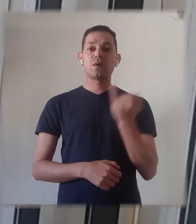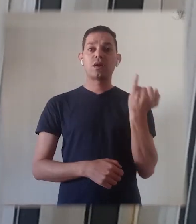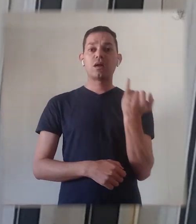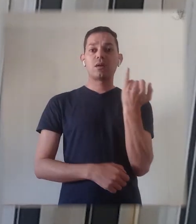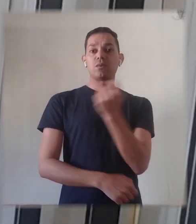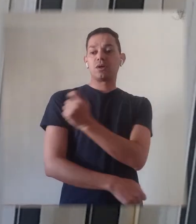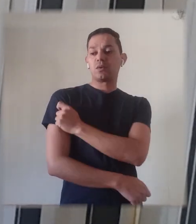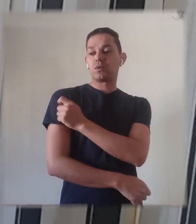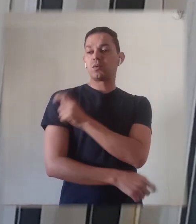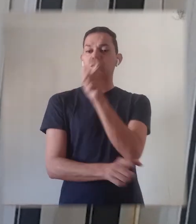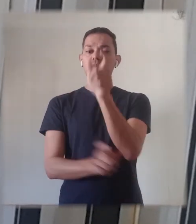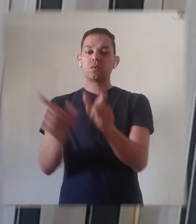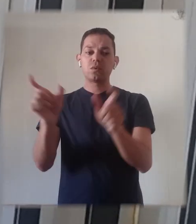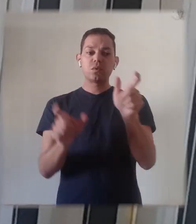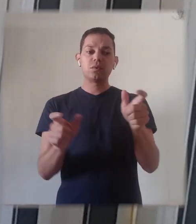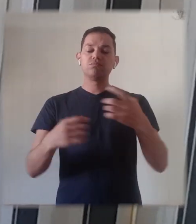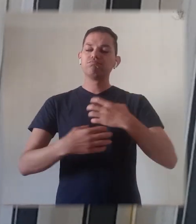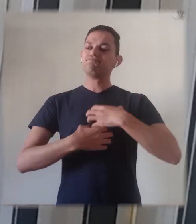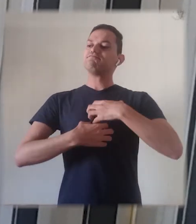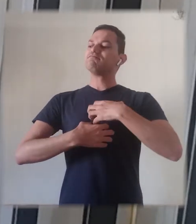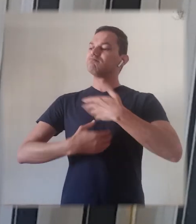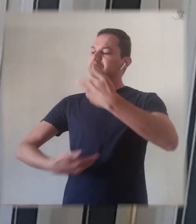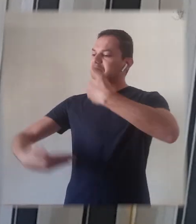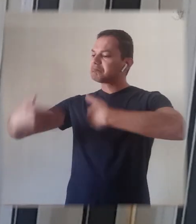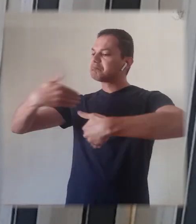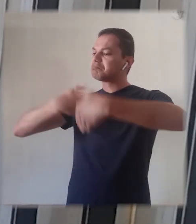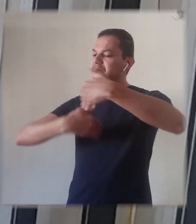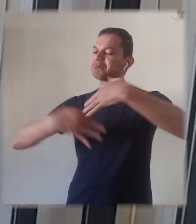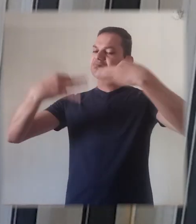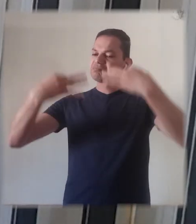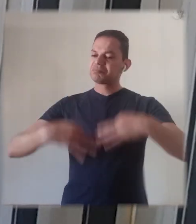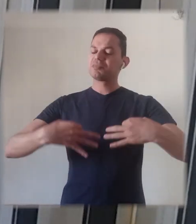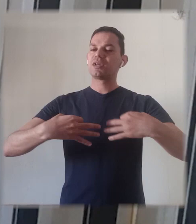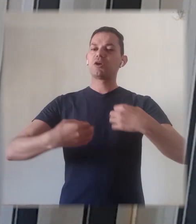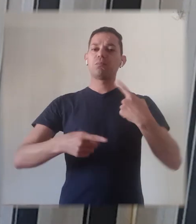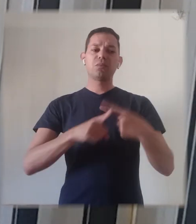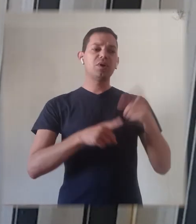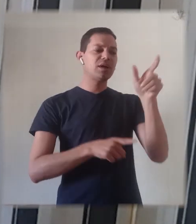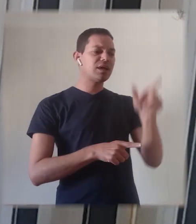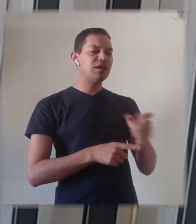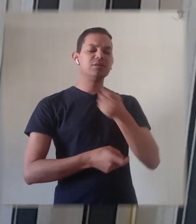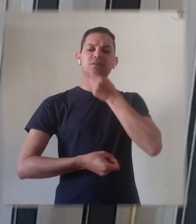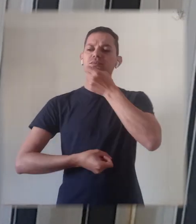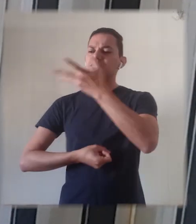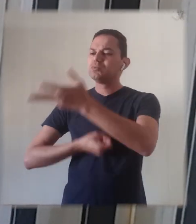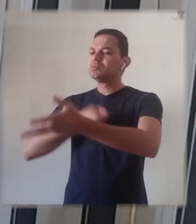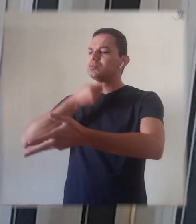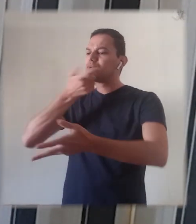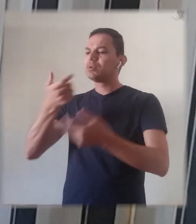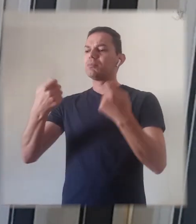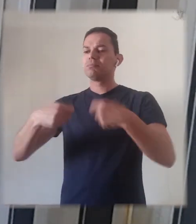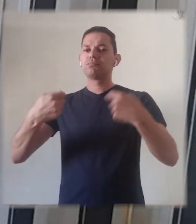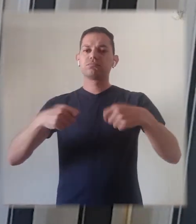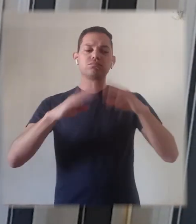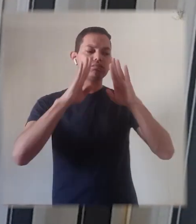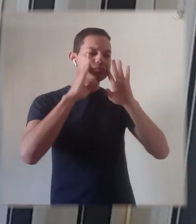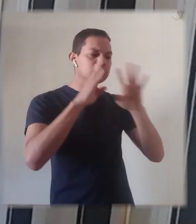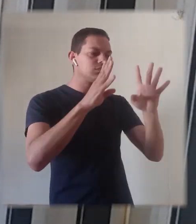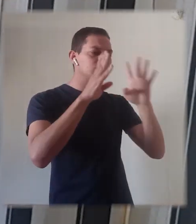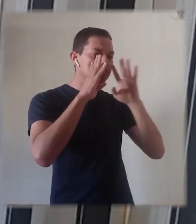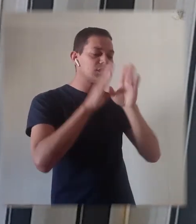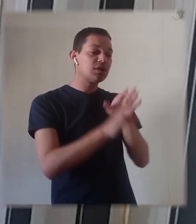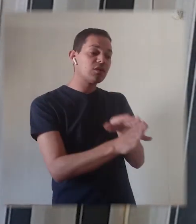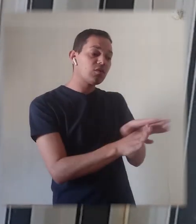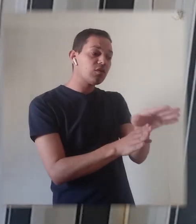esse estudante se sinta acolhido nessa emoção que ele está declarando, né, para vocês, assim, e que